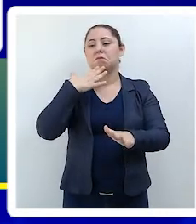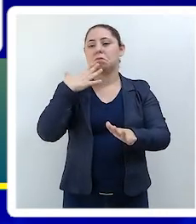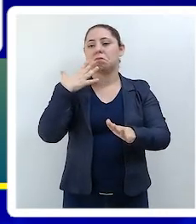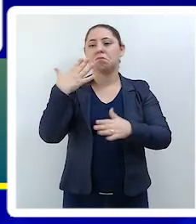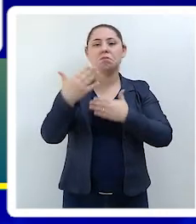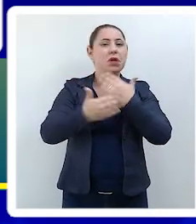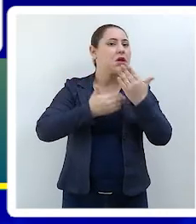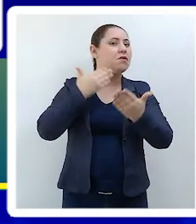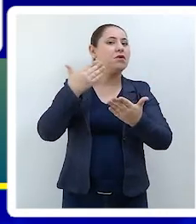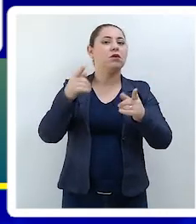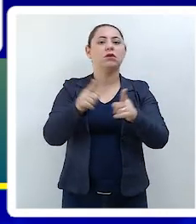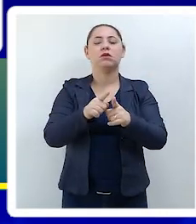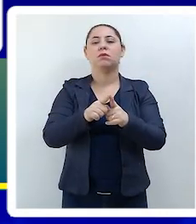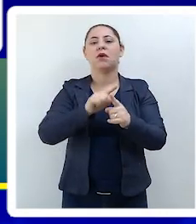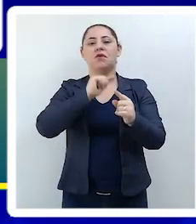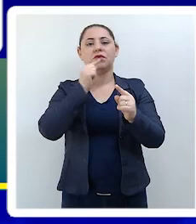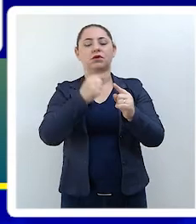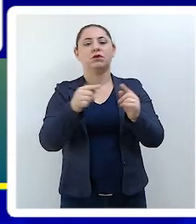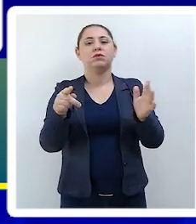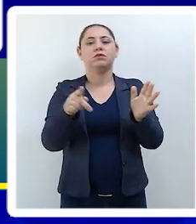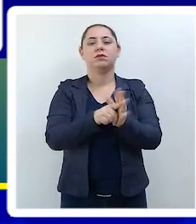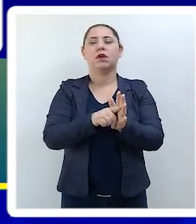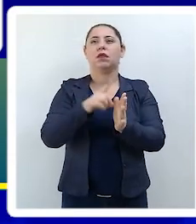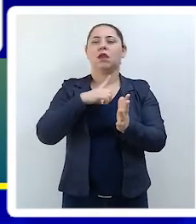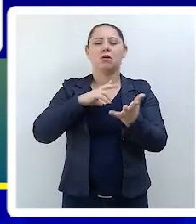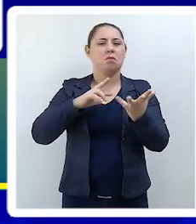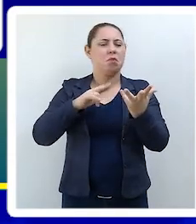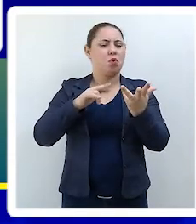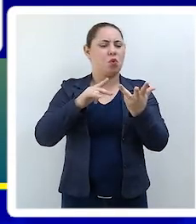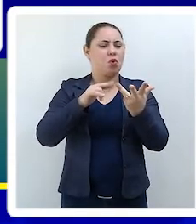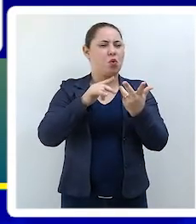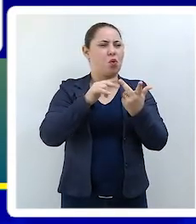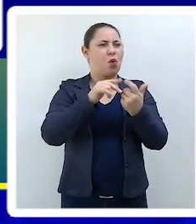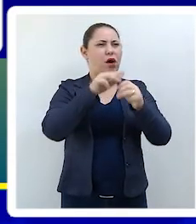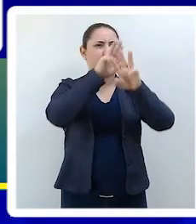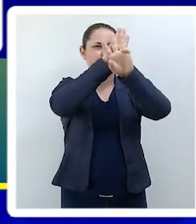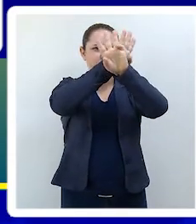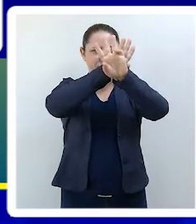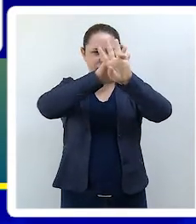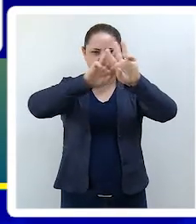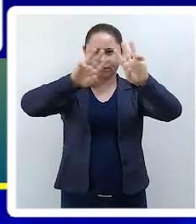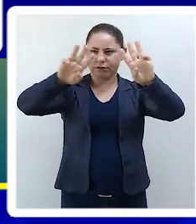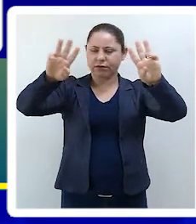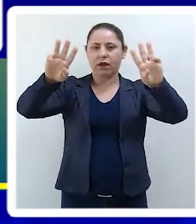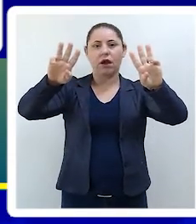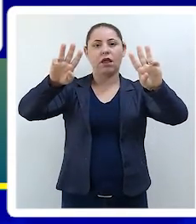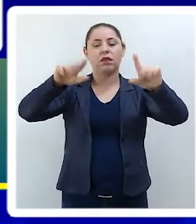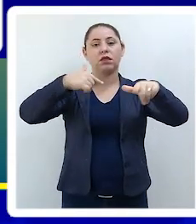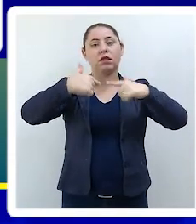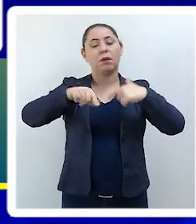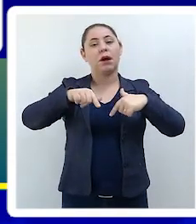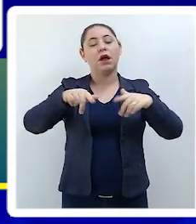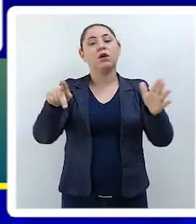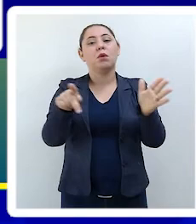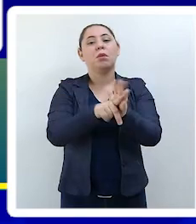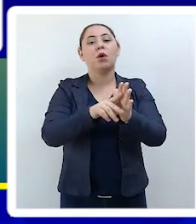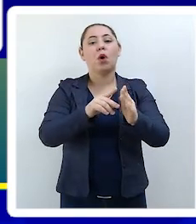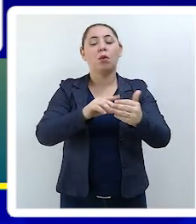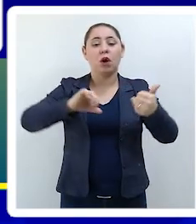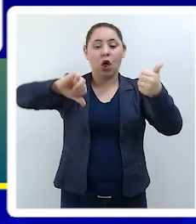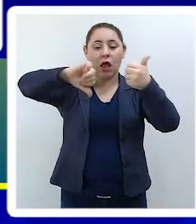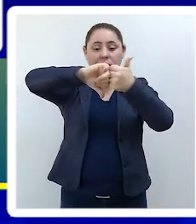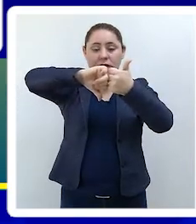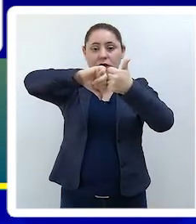maravilhosos, né, voltados a isso. Temos, né, vários sites que têm trabalhado muito em cima da igualdade de